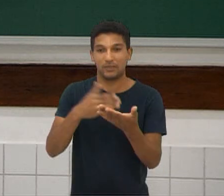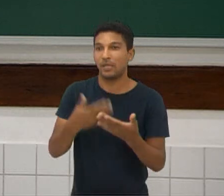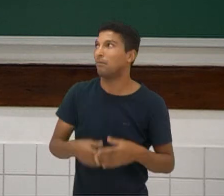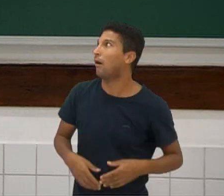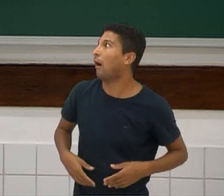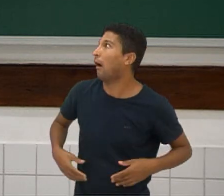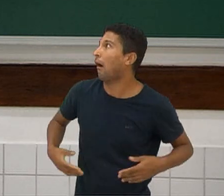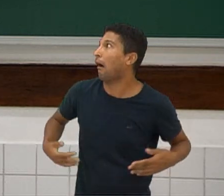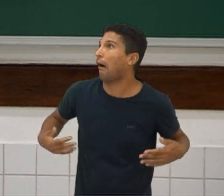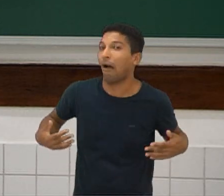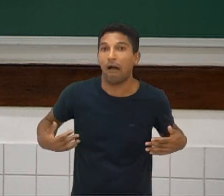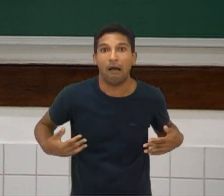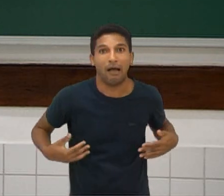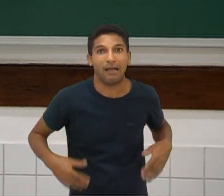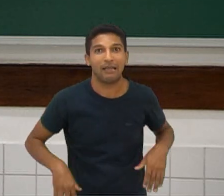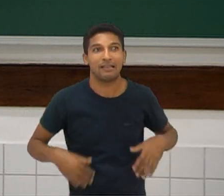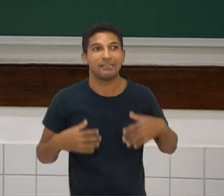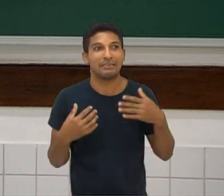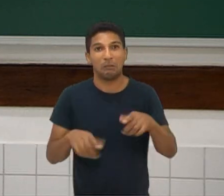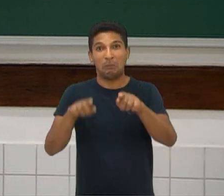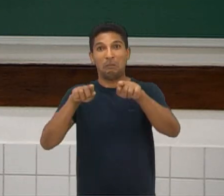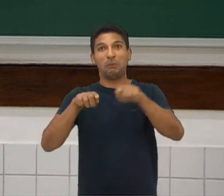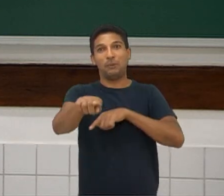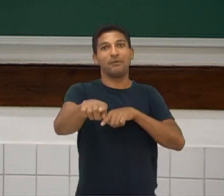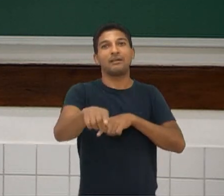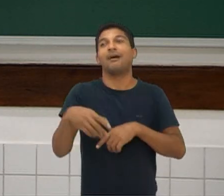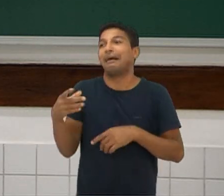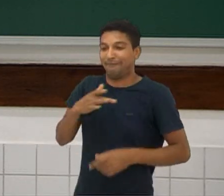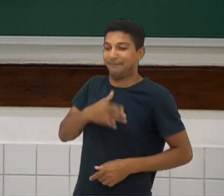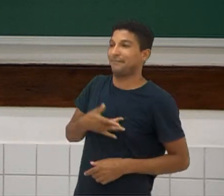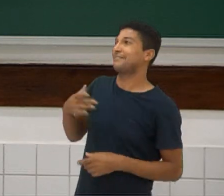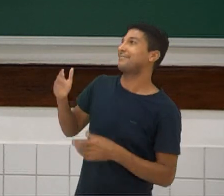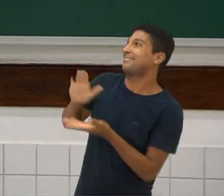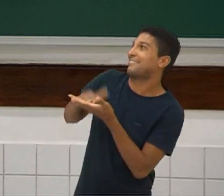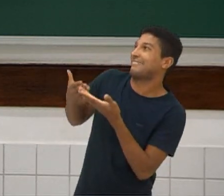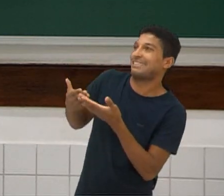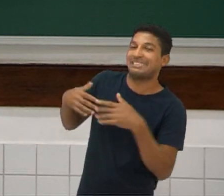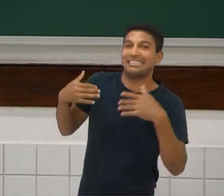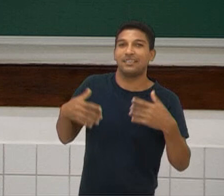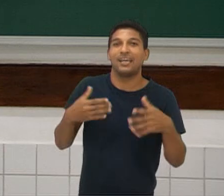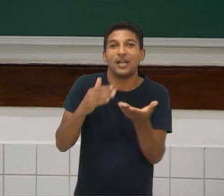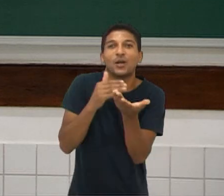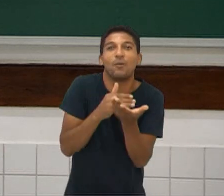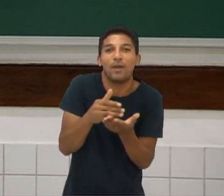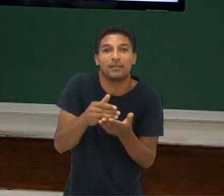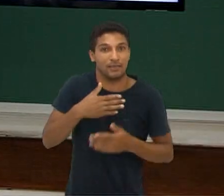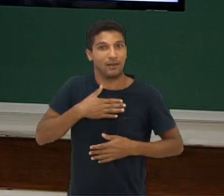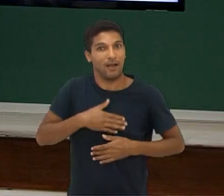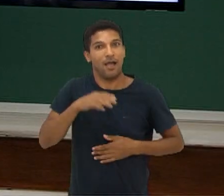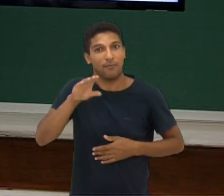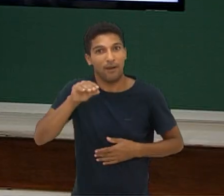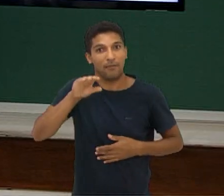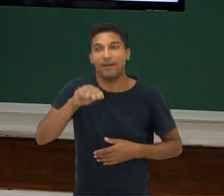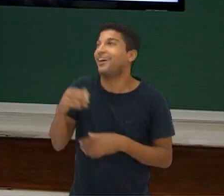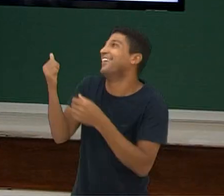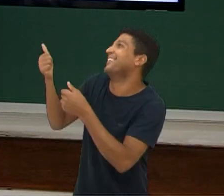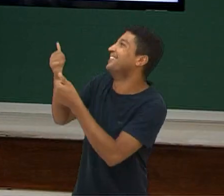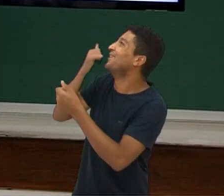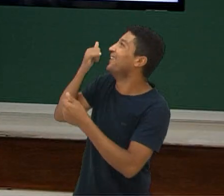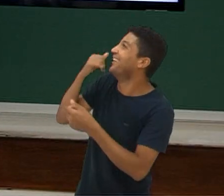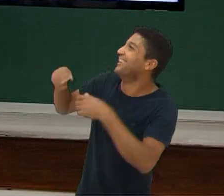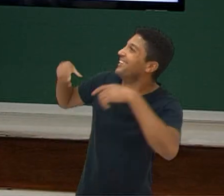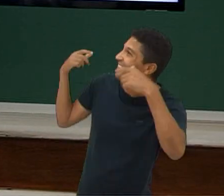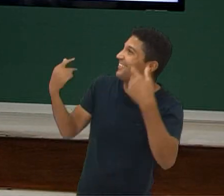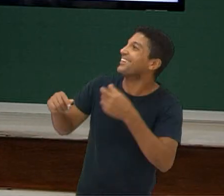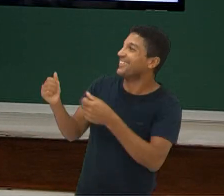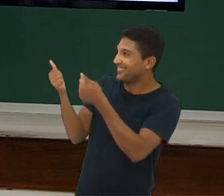para os intérpretes, poxa vida, eu tô acho que judiando deles, né? Aí eu começo a falar um pouquinho mais devagar. Desculpa, né? Vou me